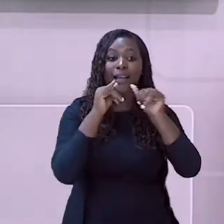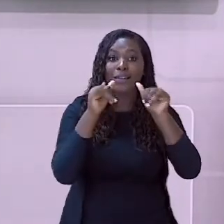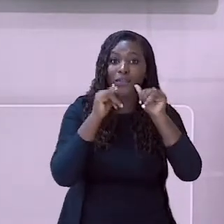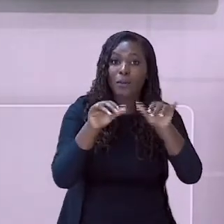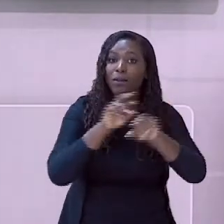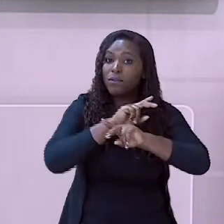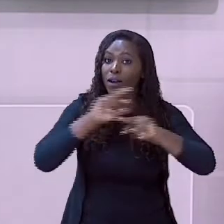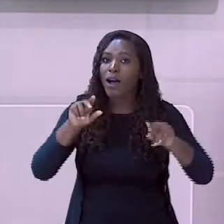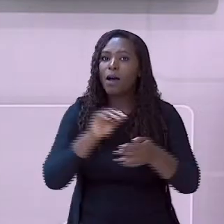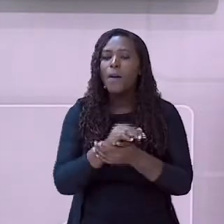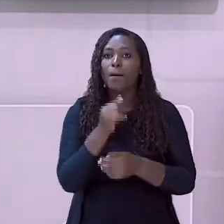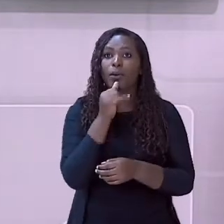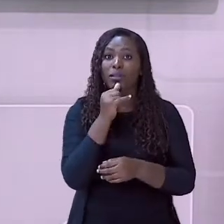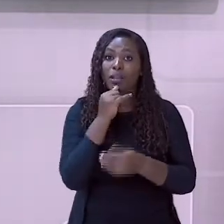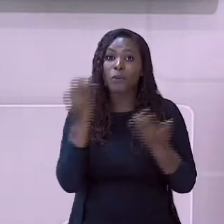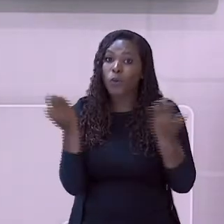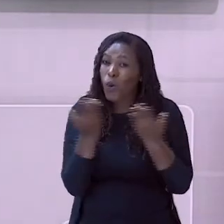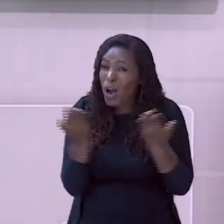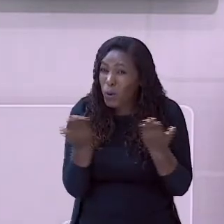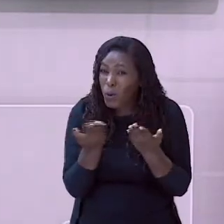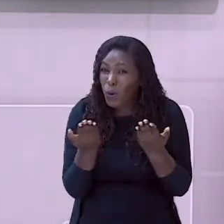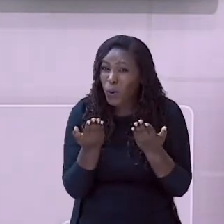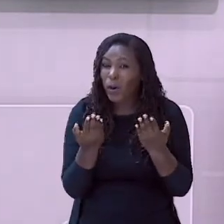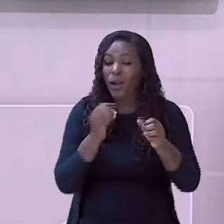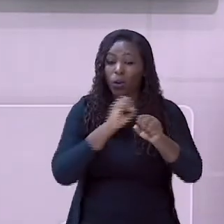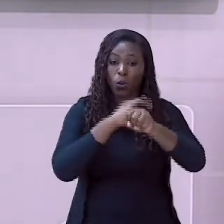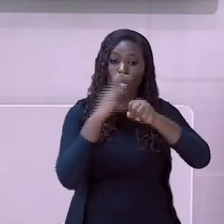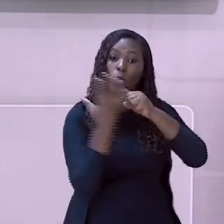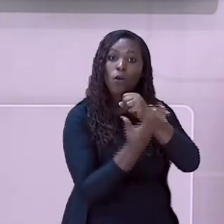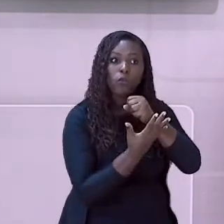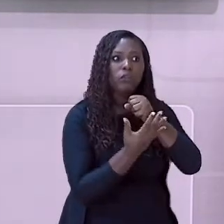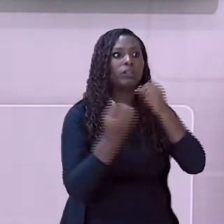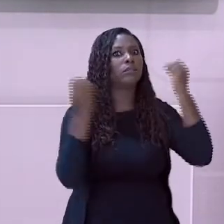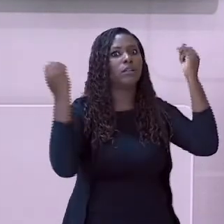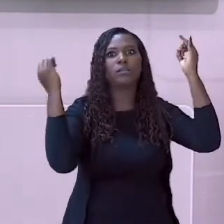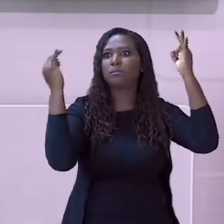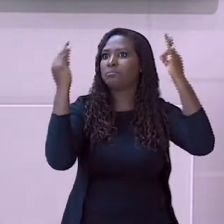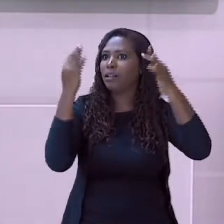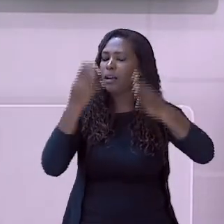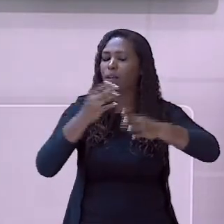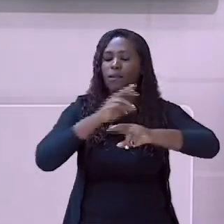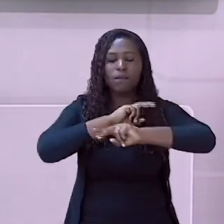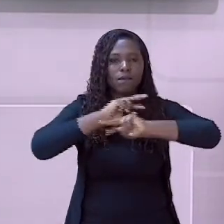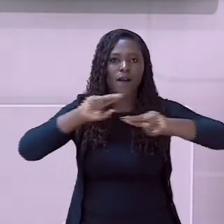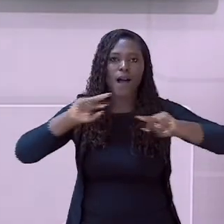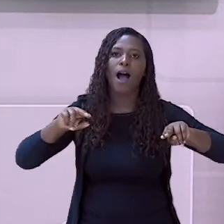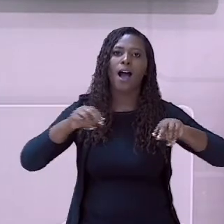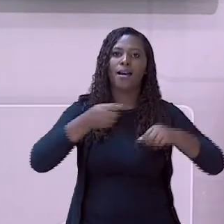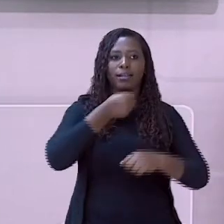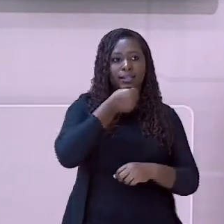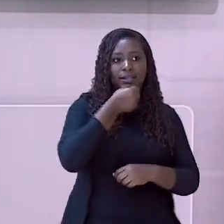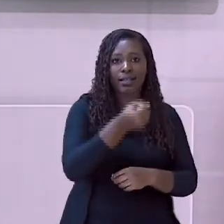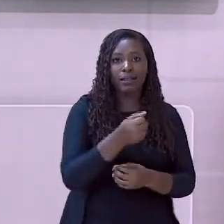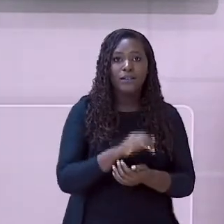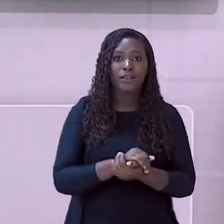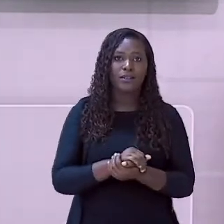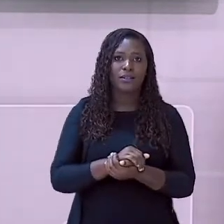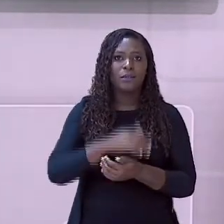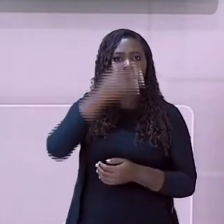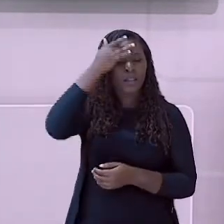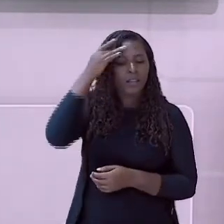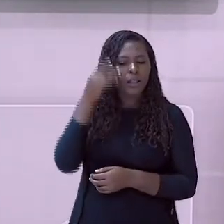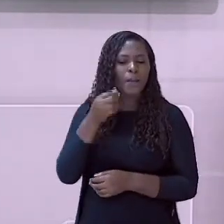o jornal convida um especialista a falar sobre o assunto, vai fazendo perguntas e ele